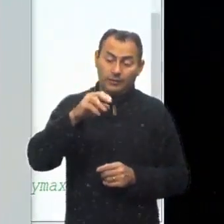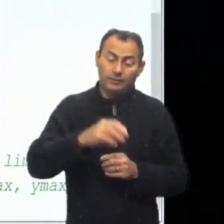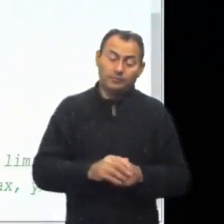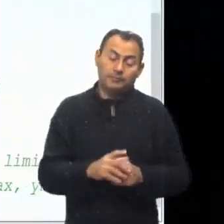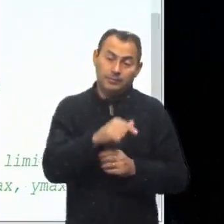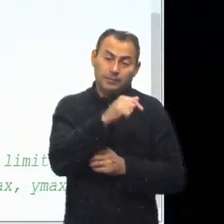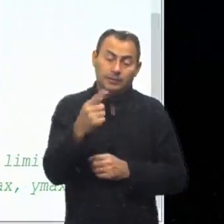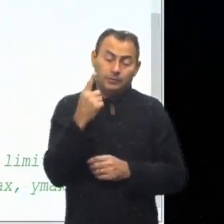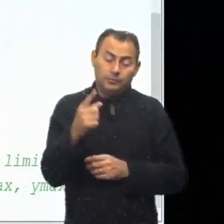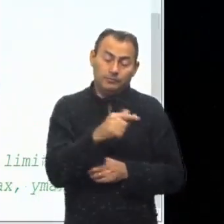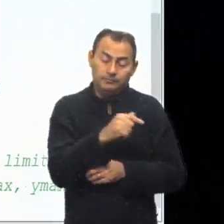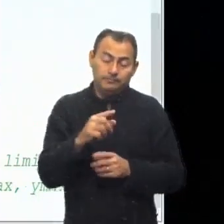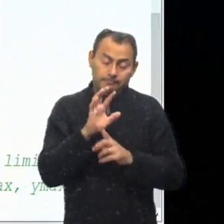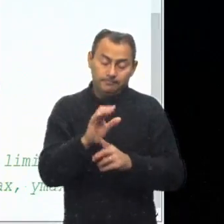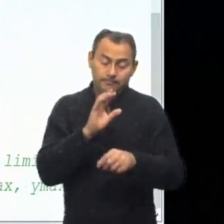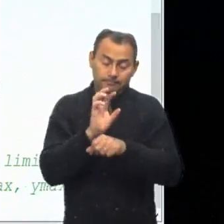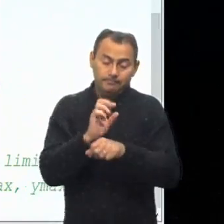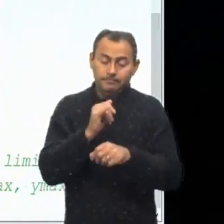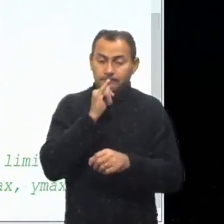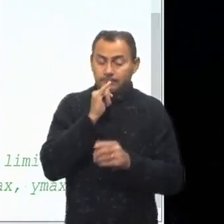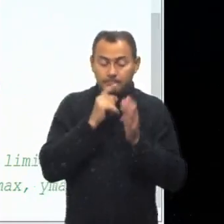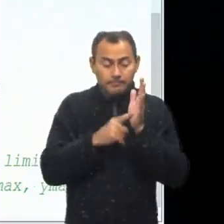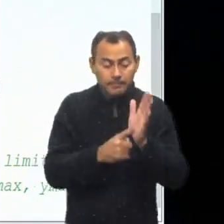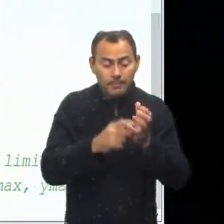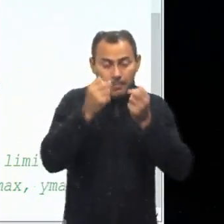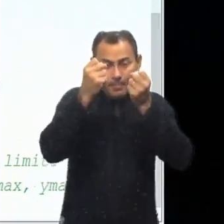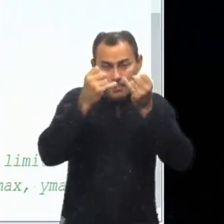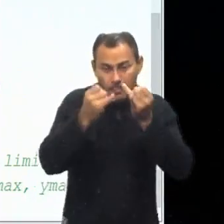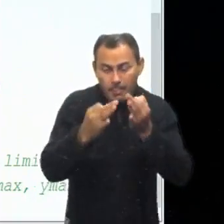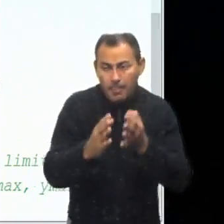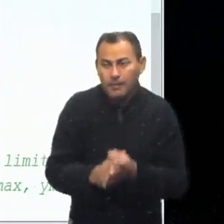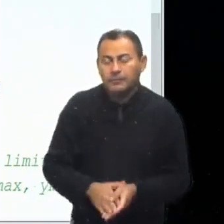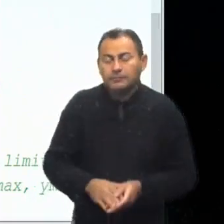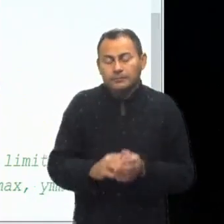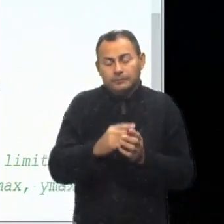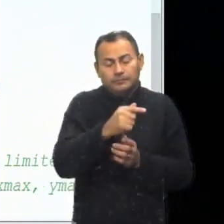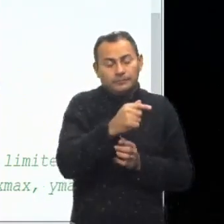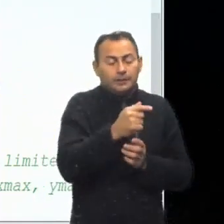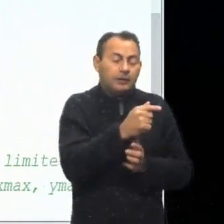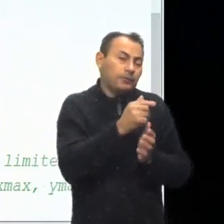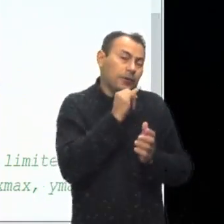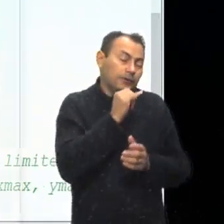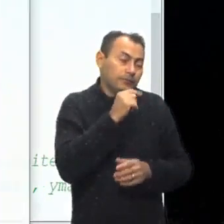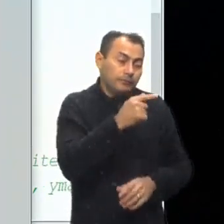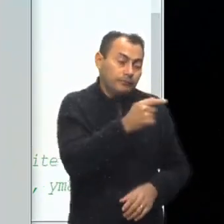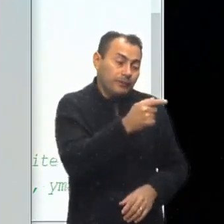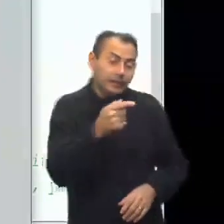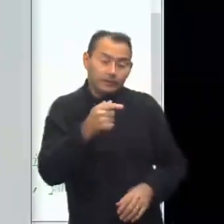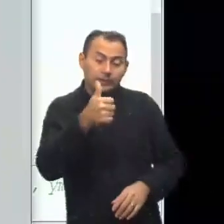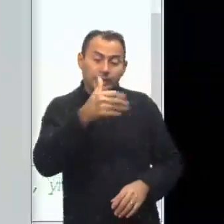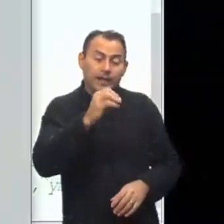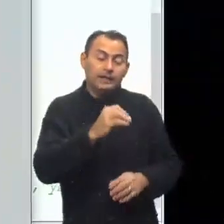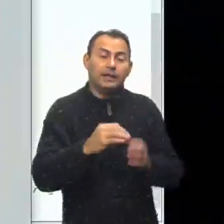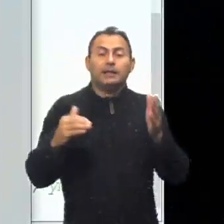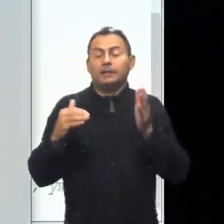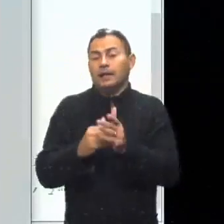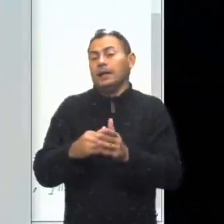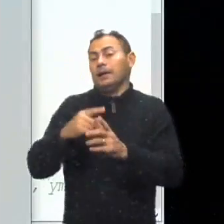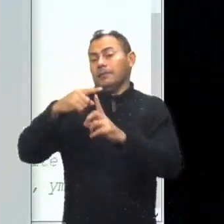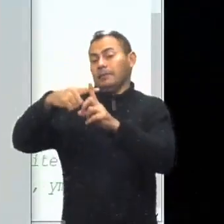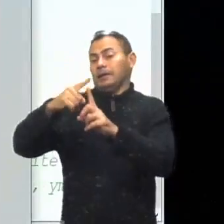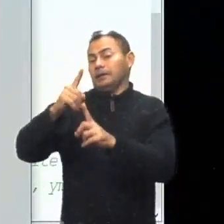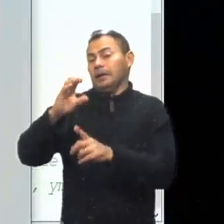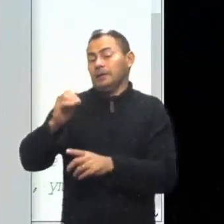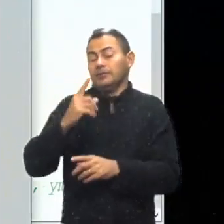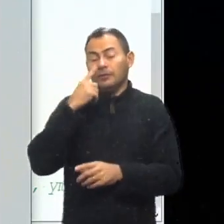1. Posso, por exemplo, falar que ele tem que ir de menos 10 a 10. Aí você seta o gráfico aqui,